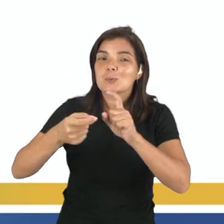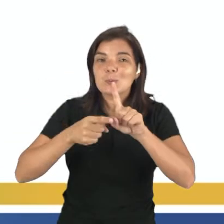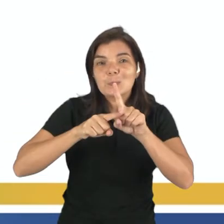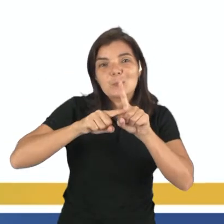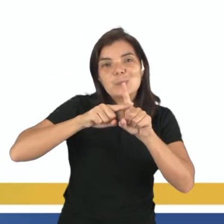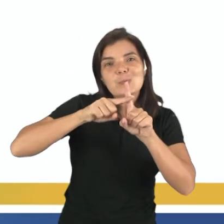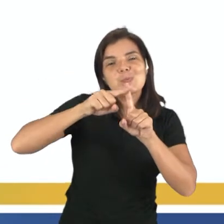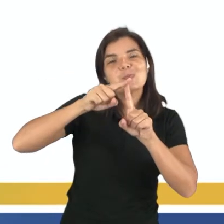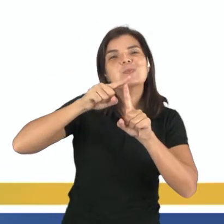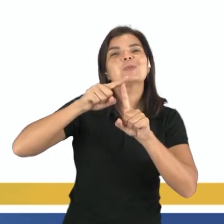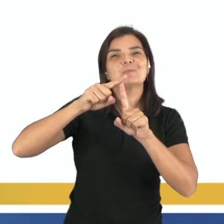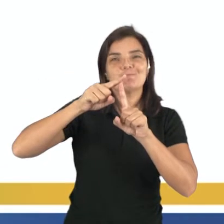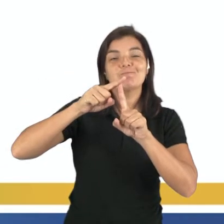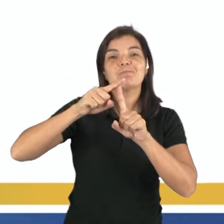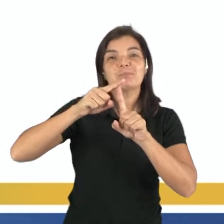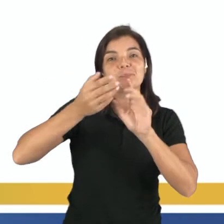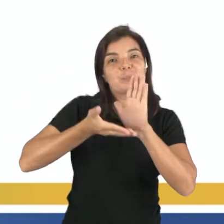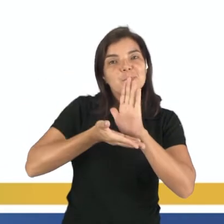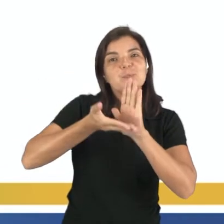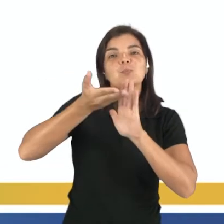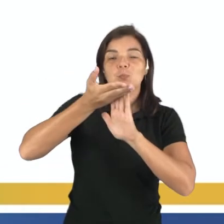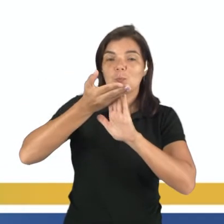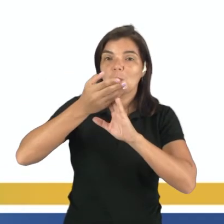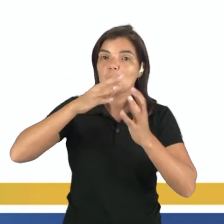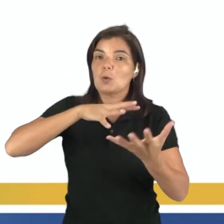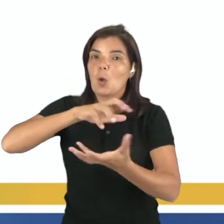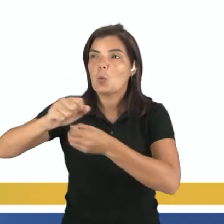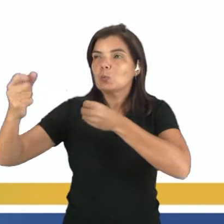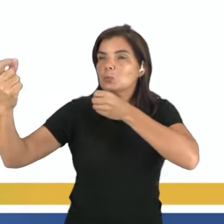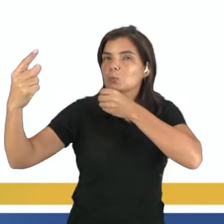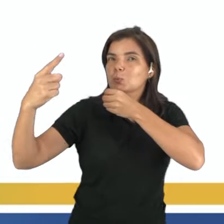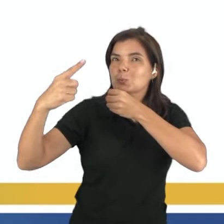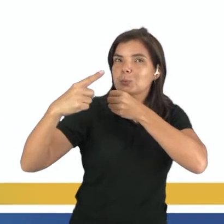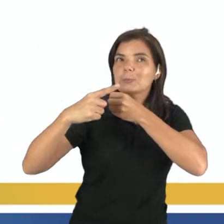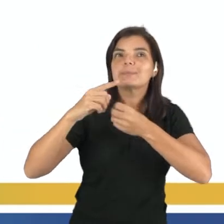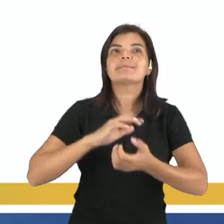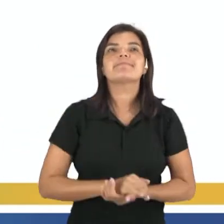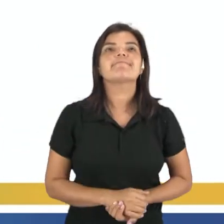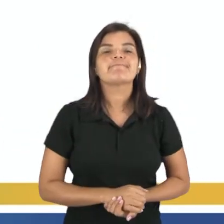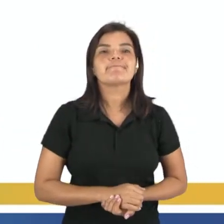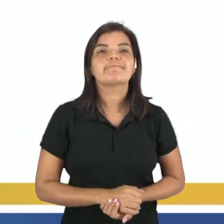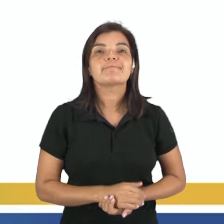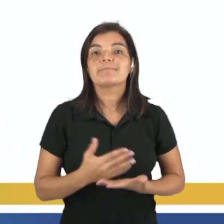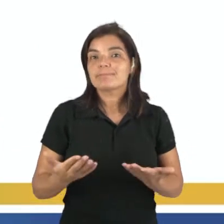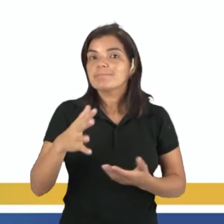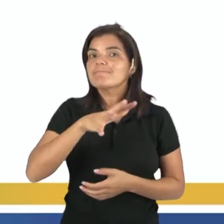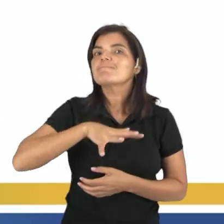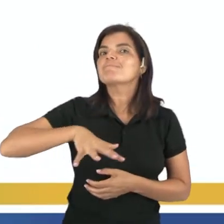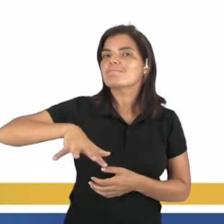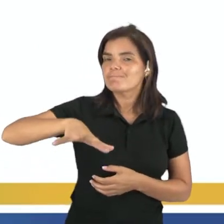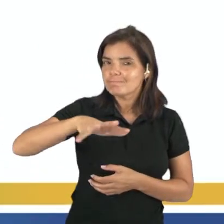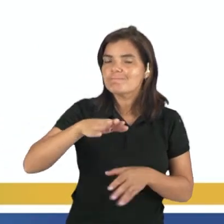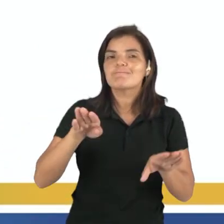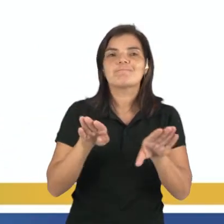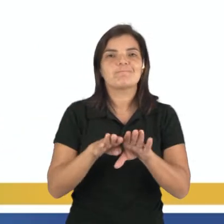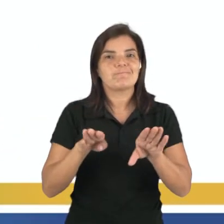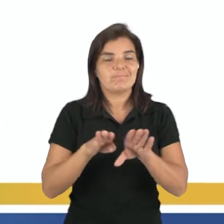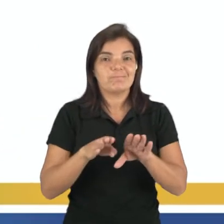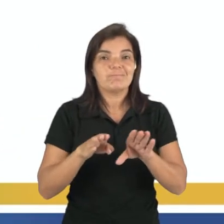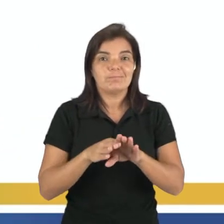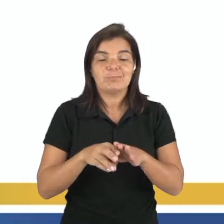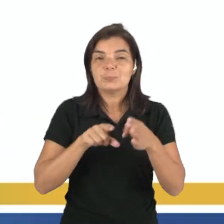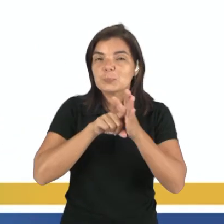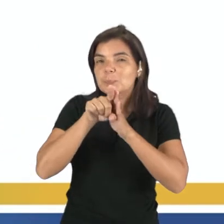que uma intensificação do efeito estufa, tá bom? E aí, a maior parte também da